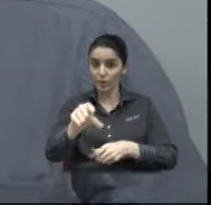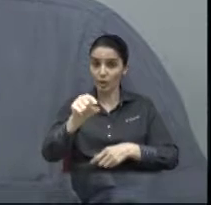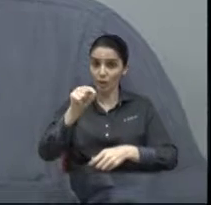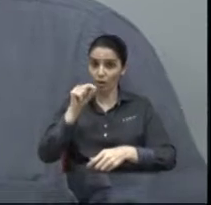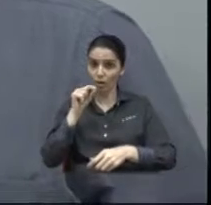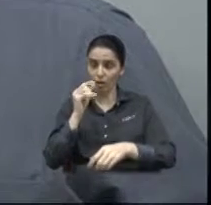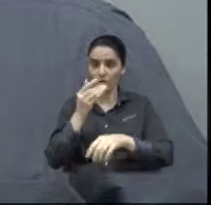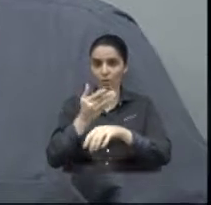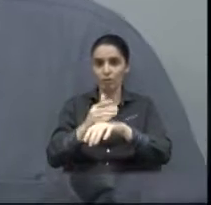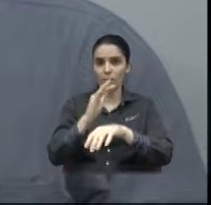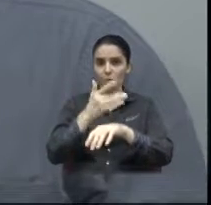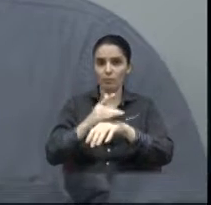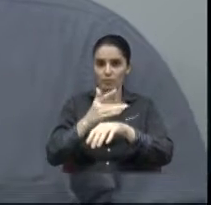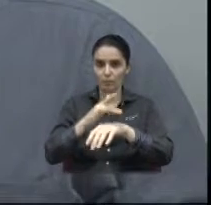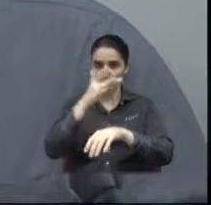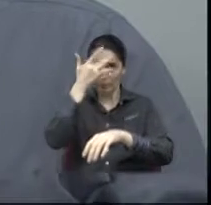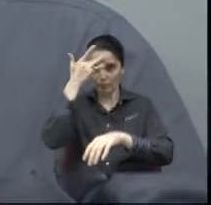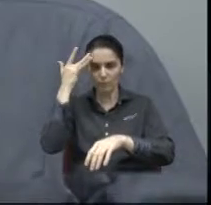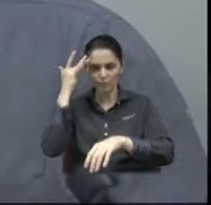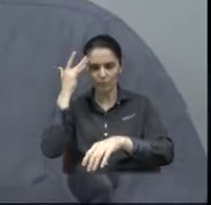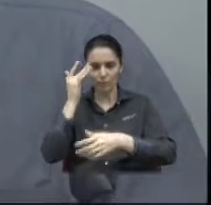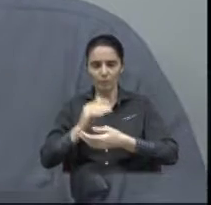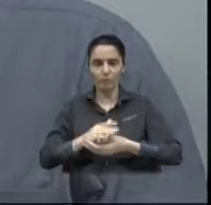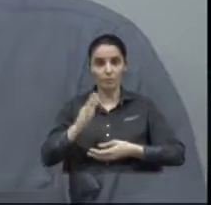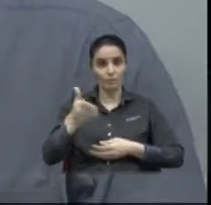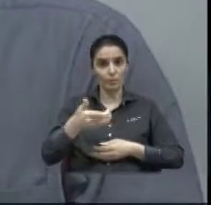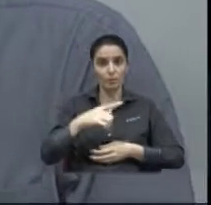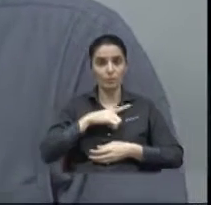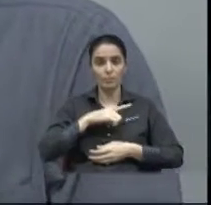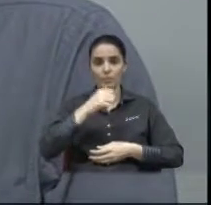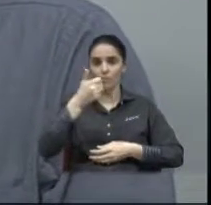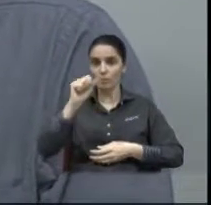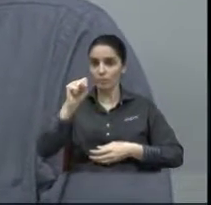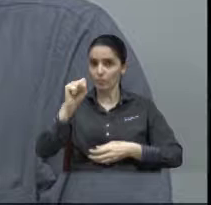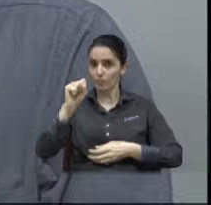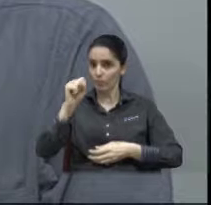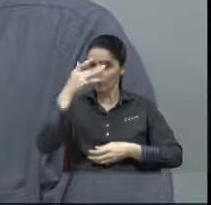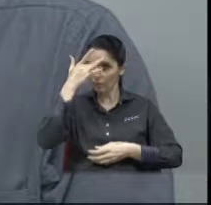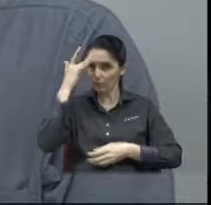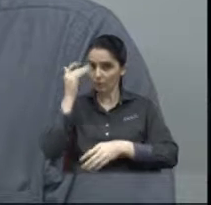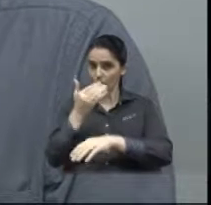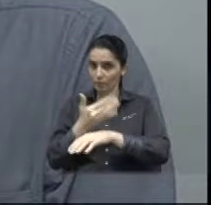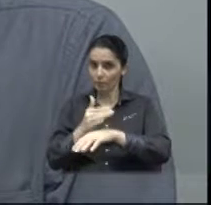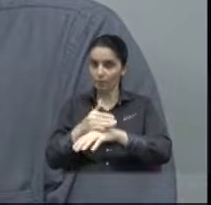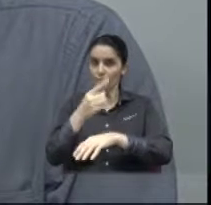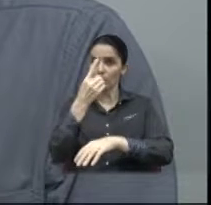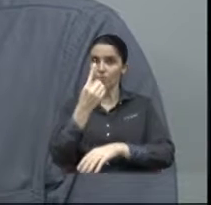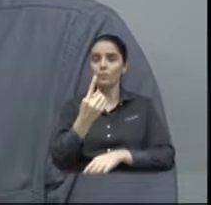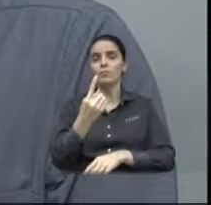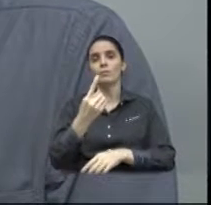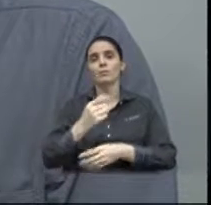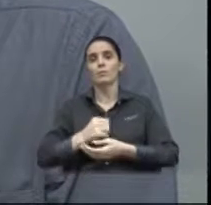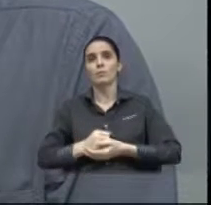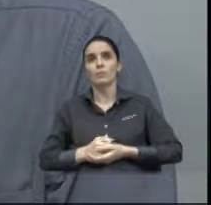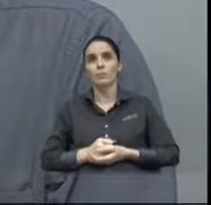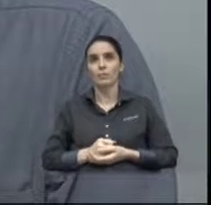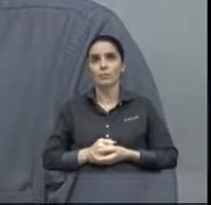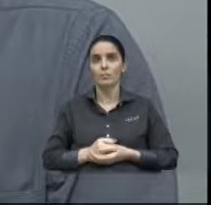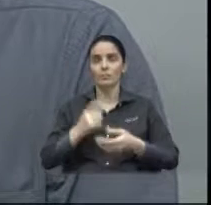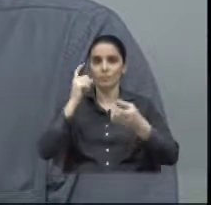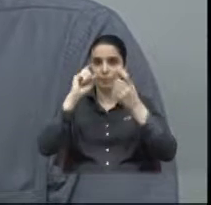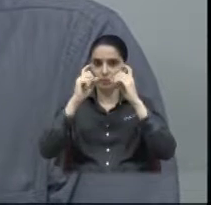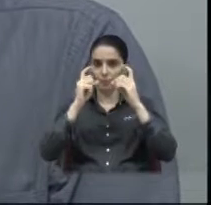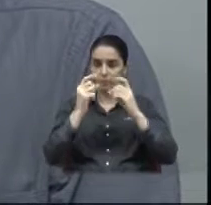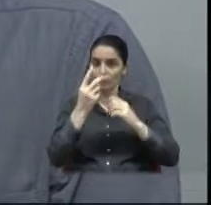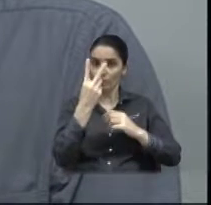estagiários. Lembrando que hoje nós temos 18 estagiários, um no experiente, são 2 na recepção